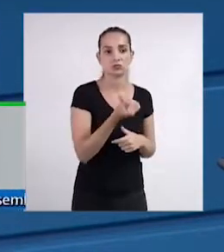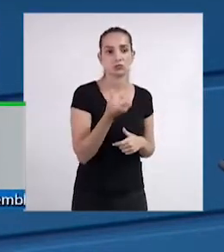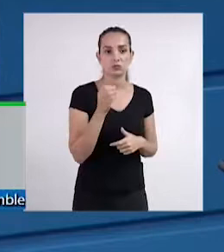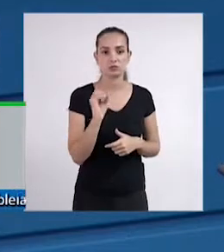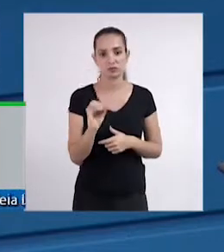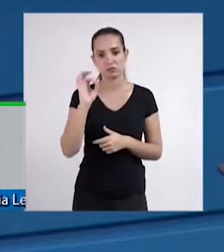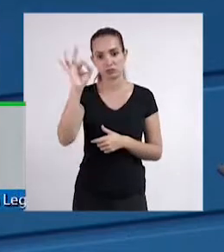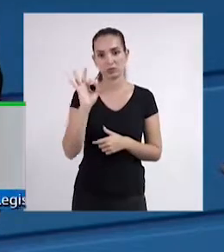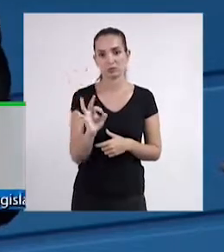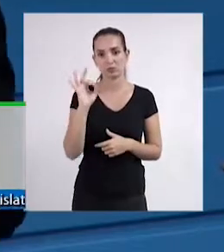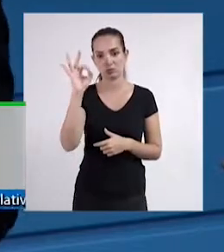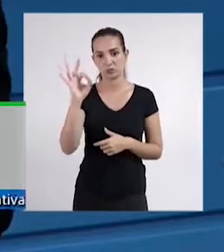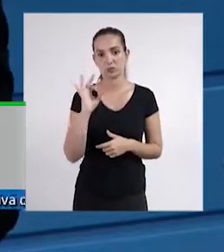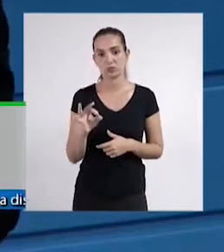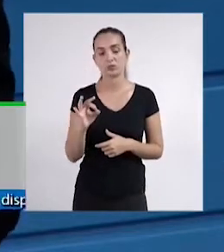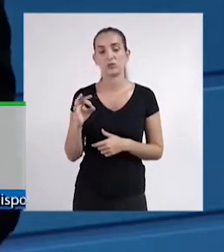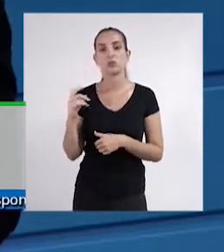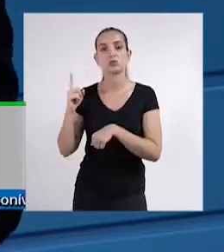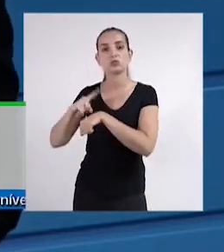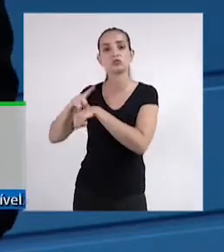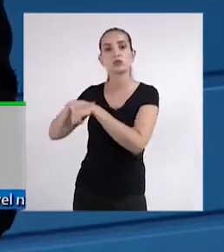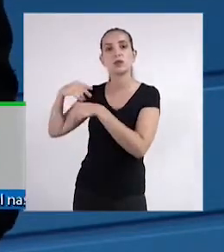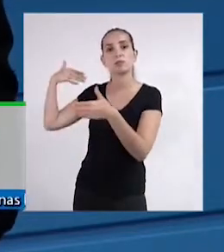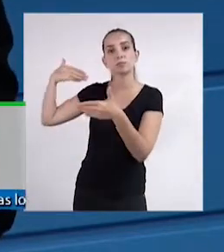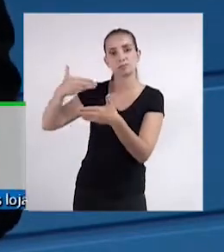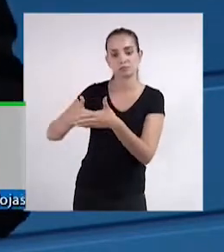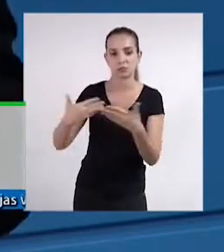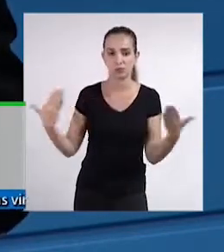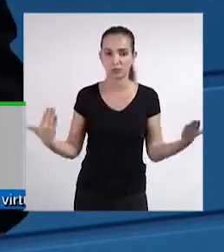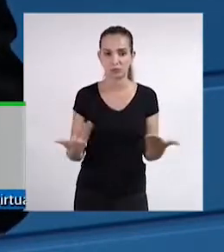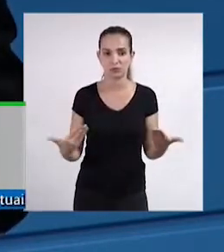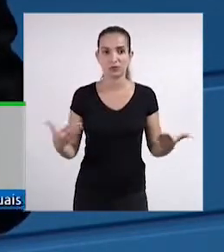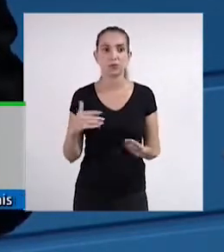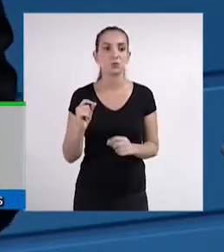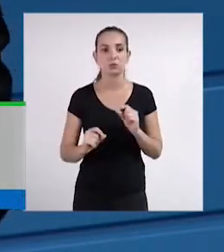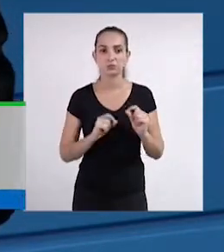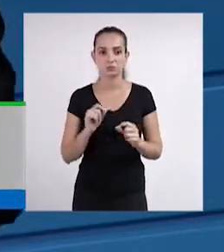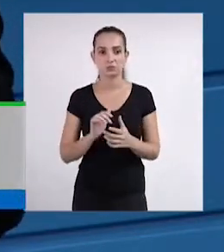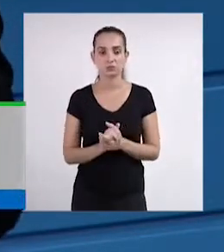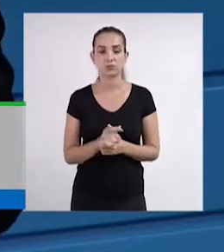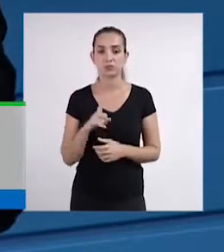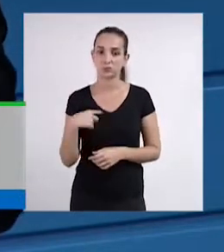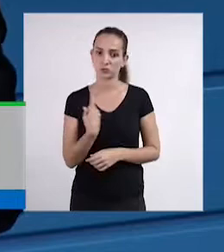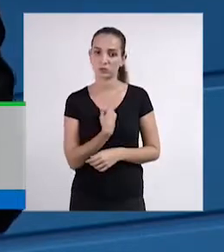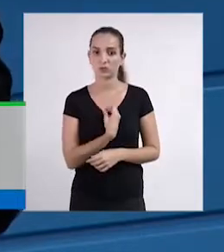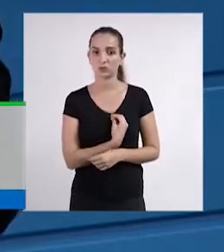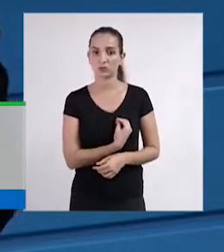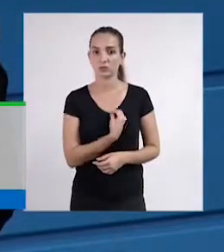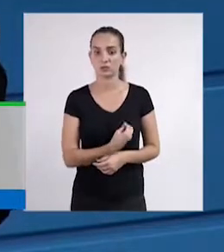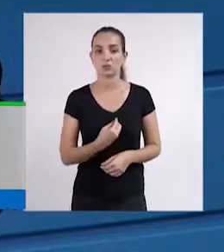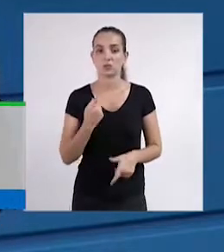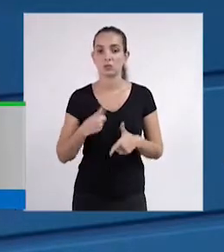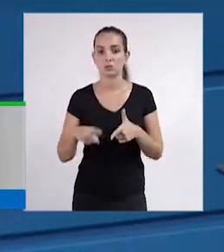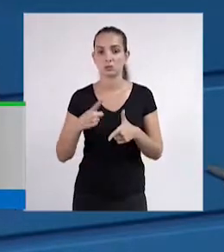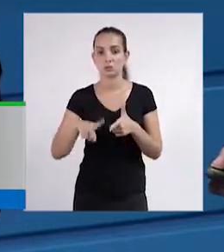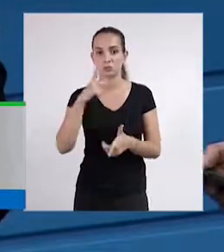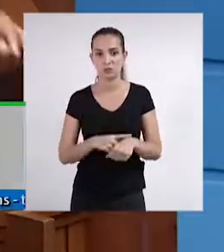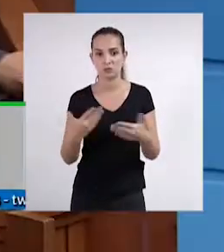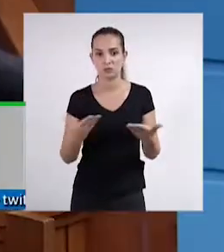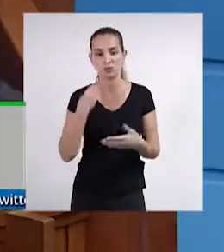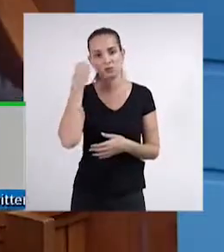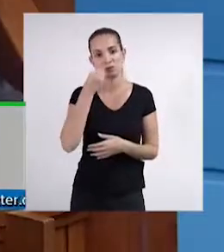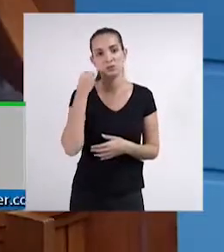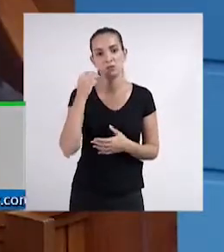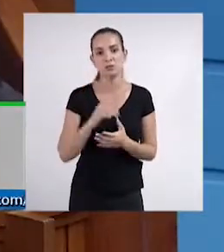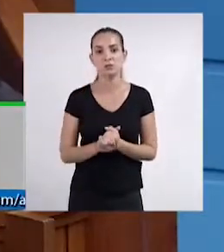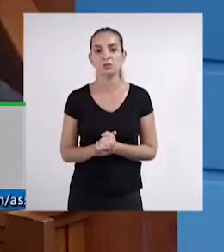60% nessas últimas décadas, né? Quer dizer, nós estamos vivendo um problema ambiental muito sério.